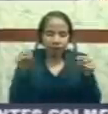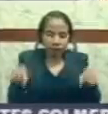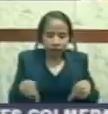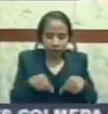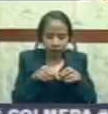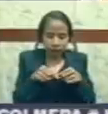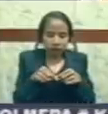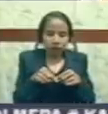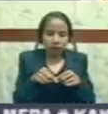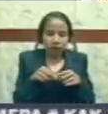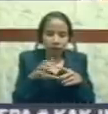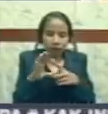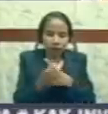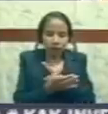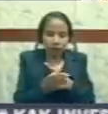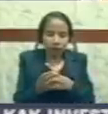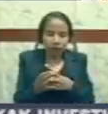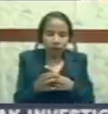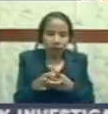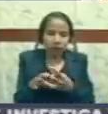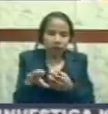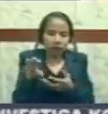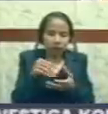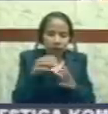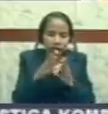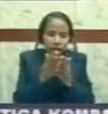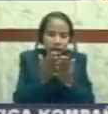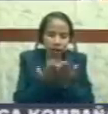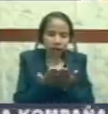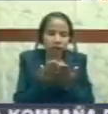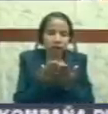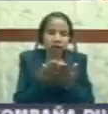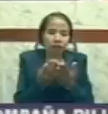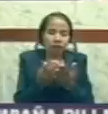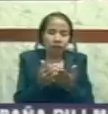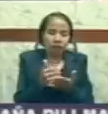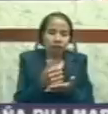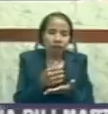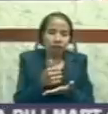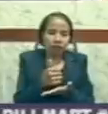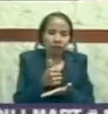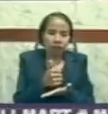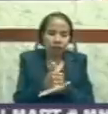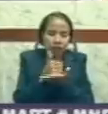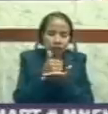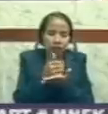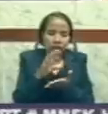por classificação orgânica, constationa ia livros de apoio e orçamento geral do Estado. Tamba né